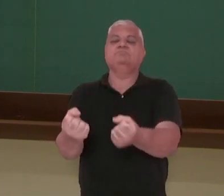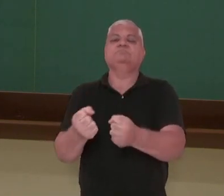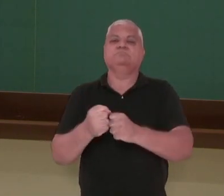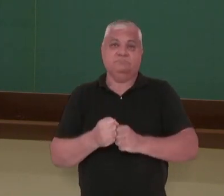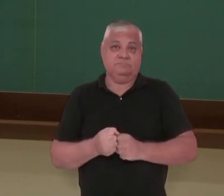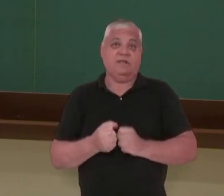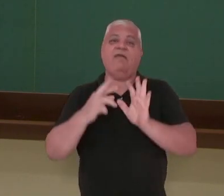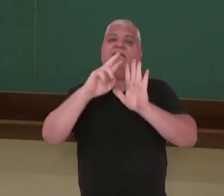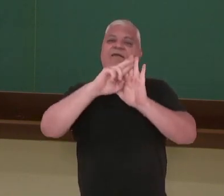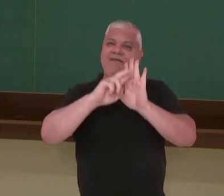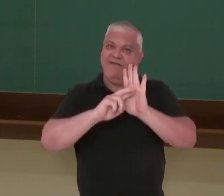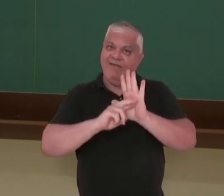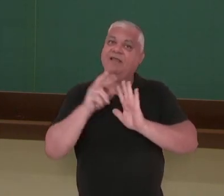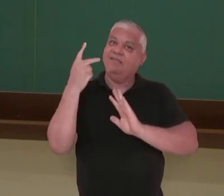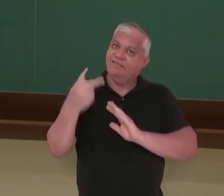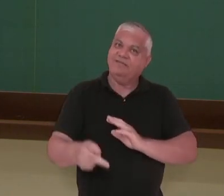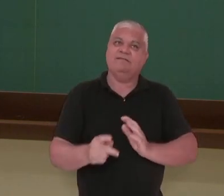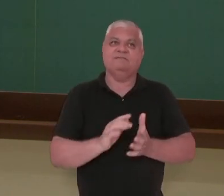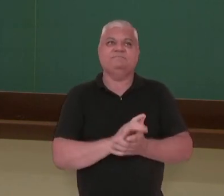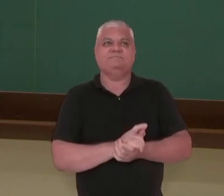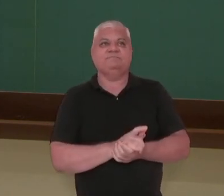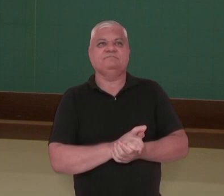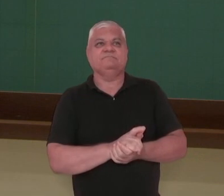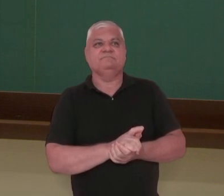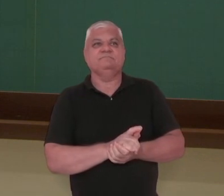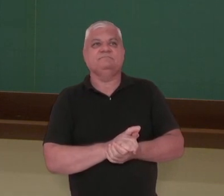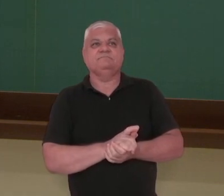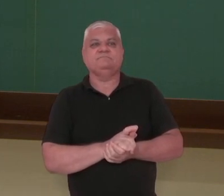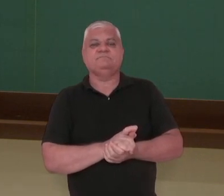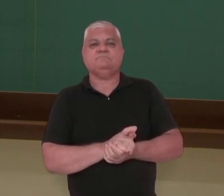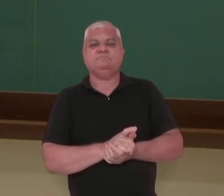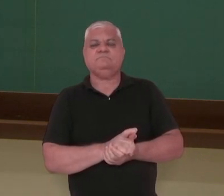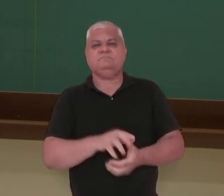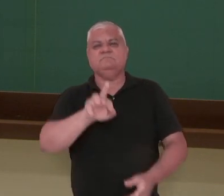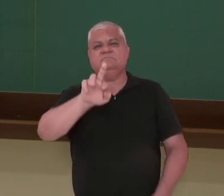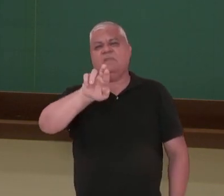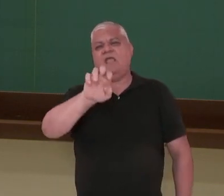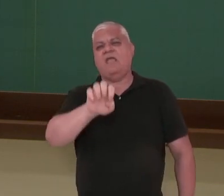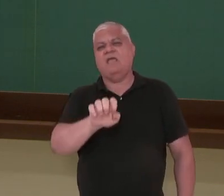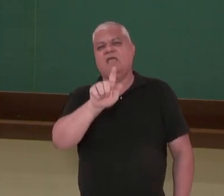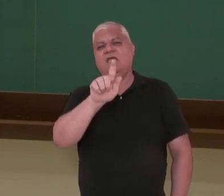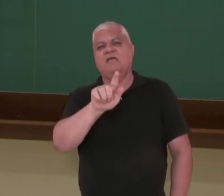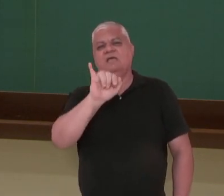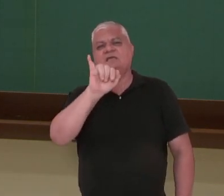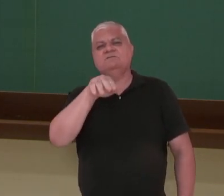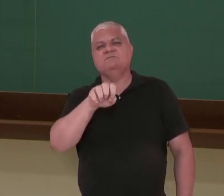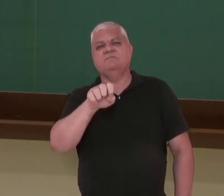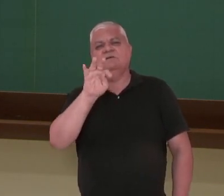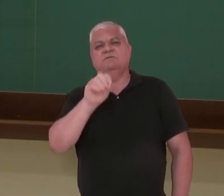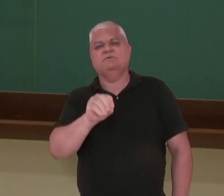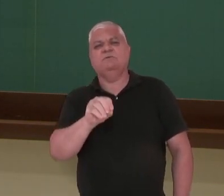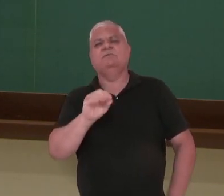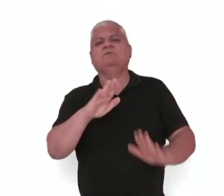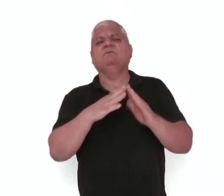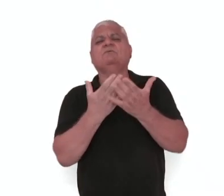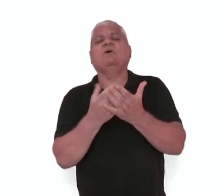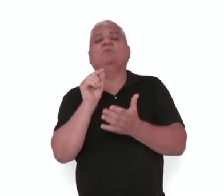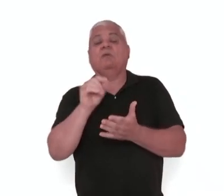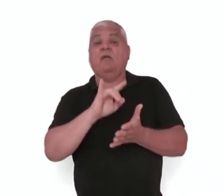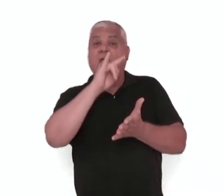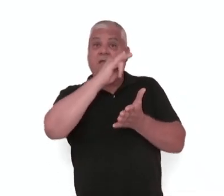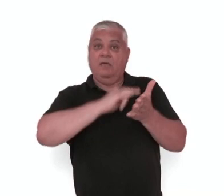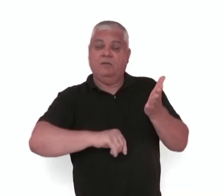as regras do regimento escolar. E o que é um regimento escolar? Bom, o regimento escolar é o documento